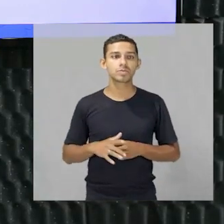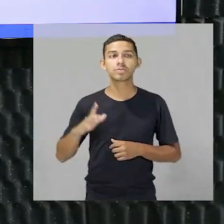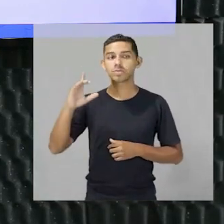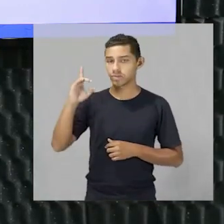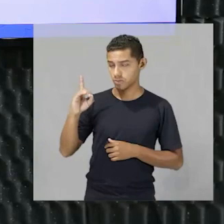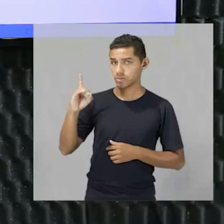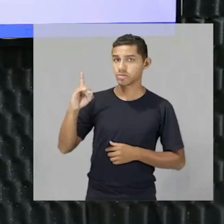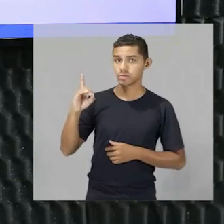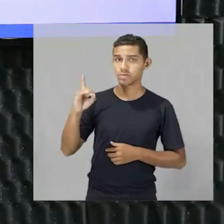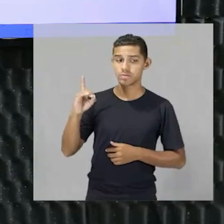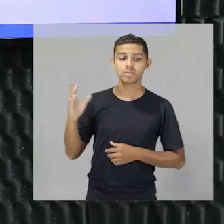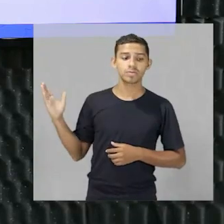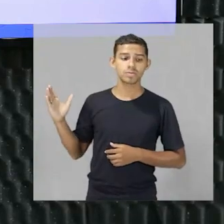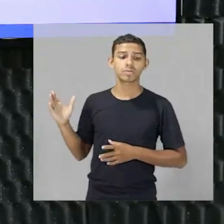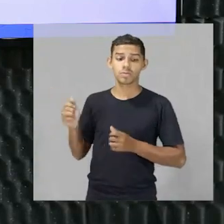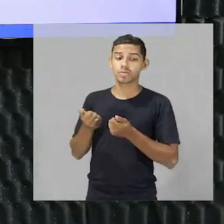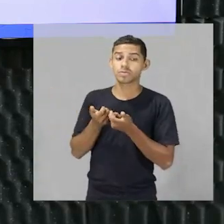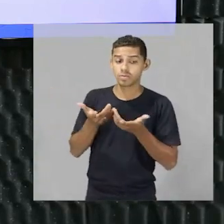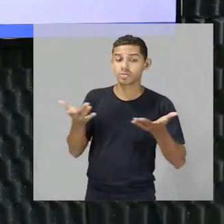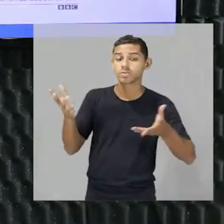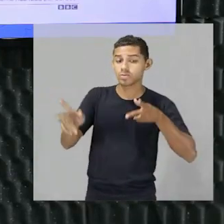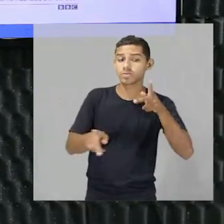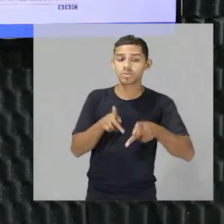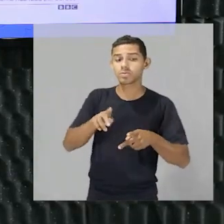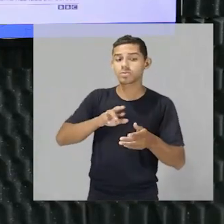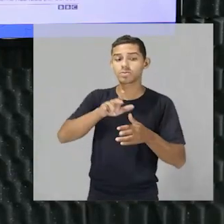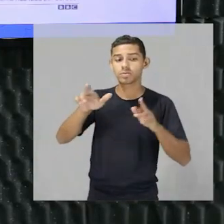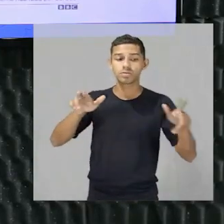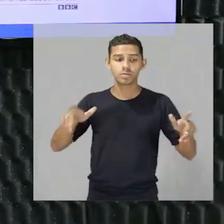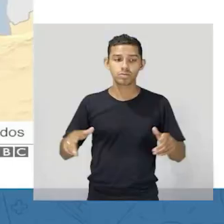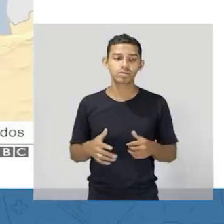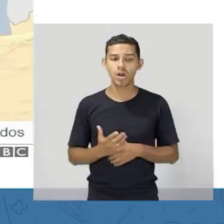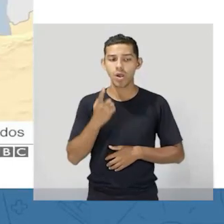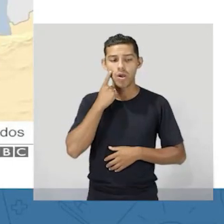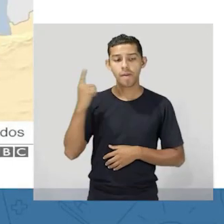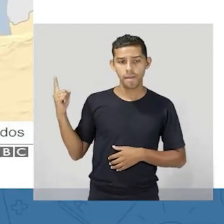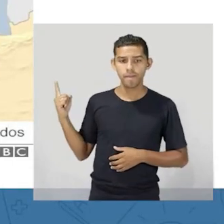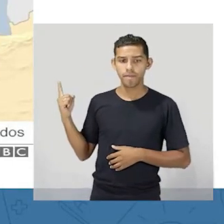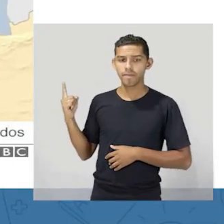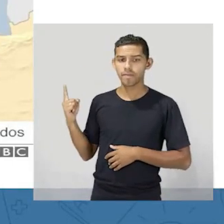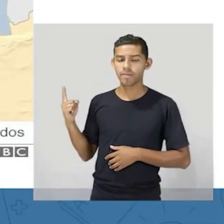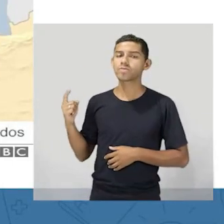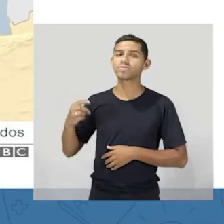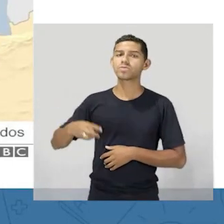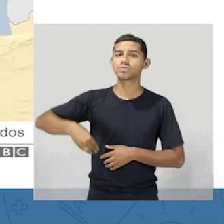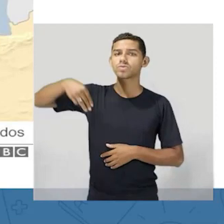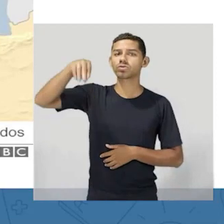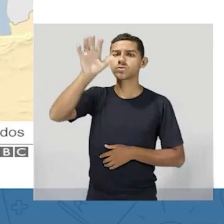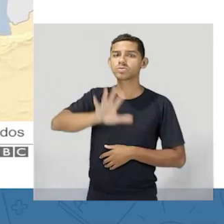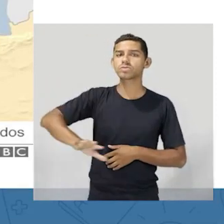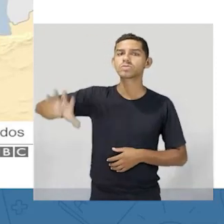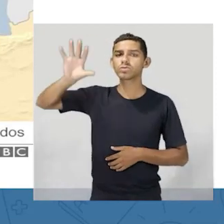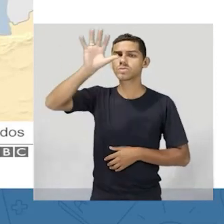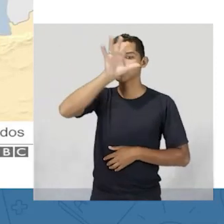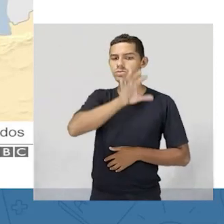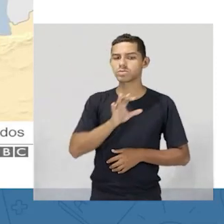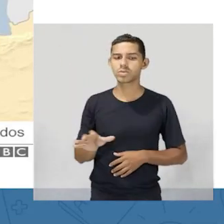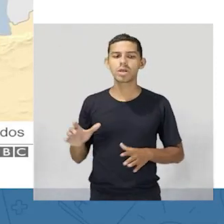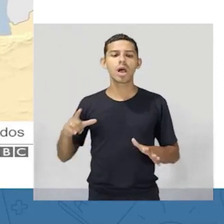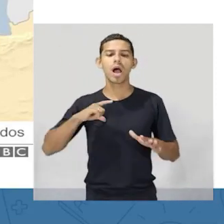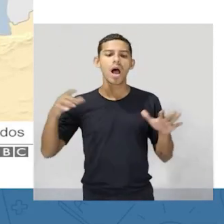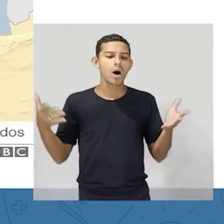a distribuição da população por diferentes países, tá? Antes da gente mostrar o gabarito, eu só quero te mostrar no mapa, tá certo, onde será